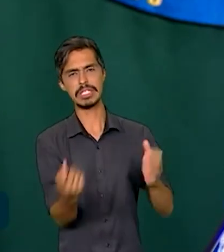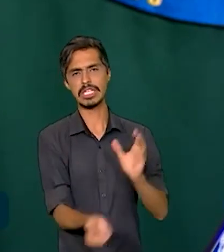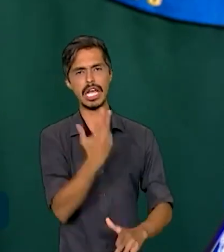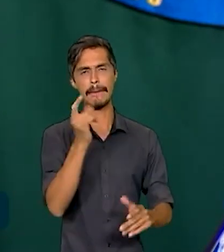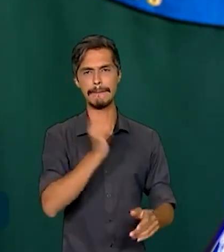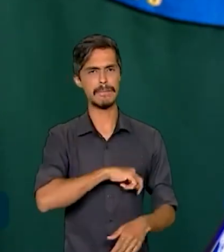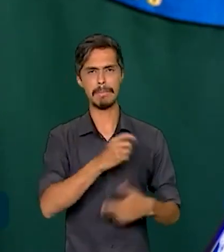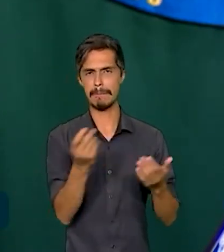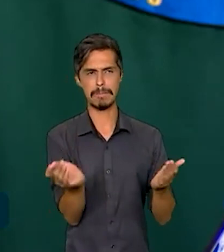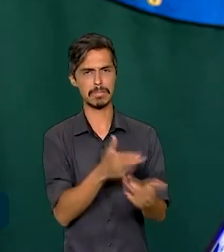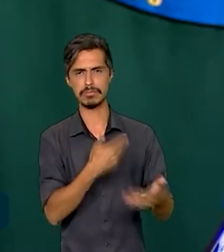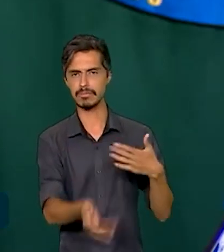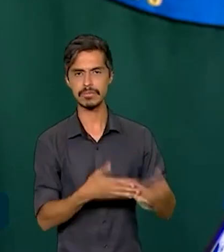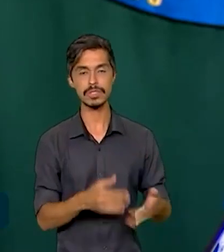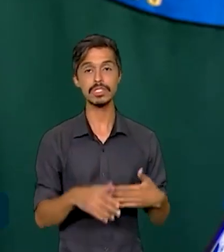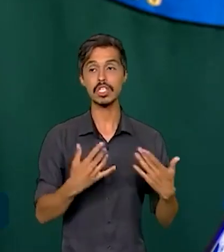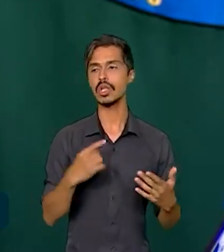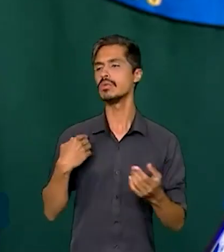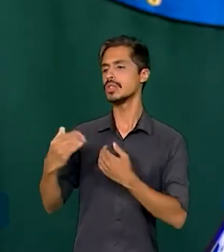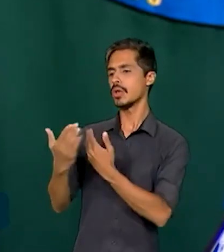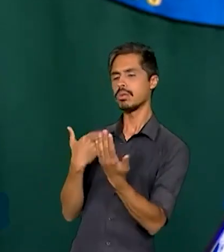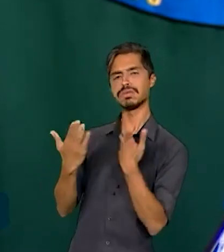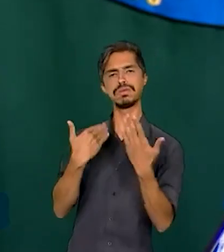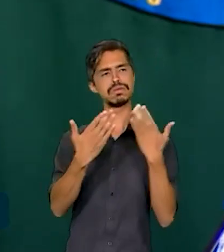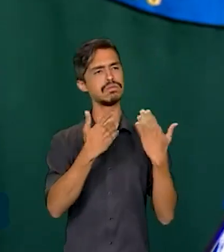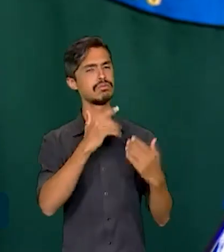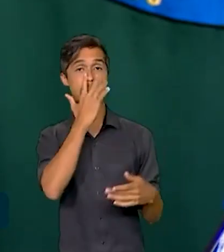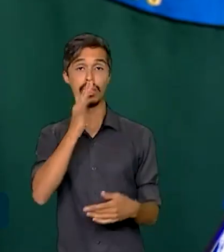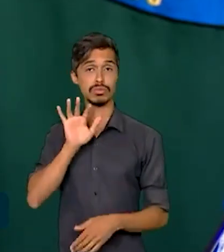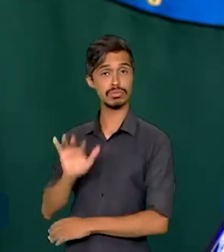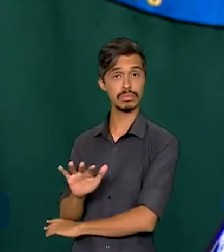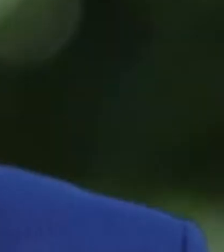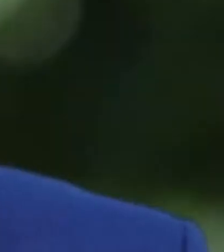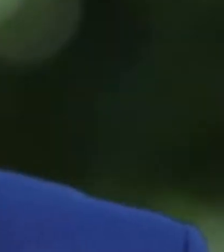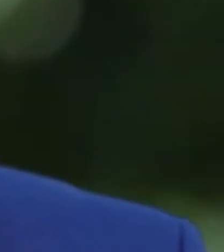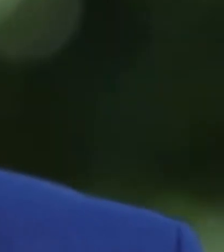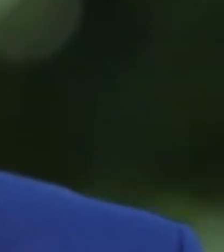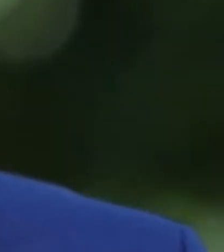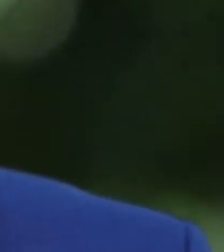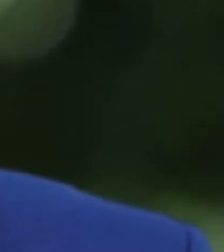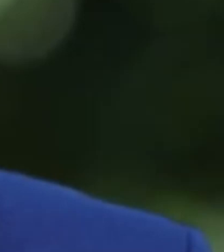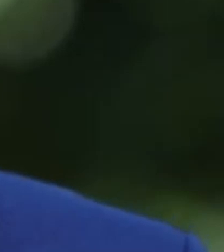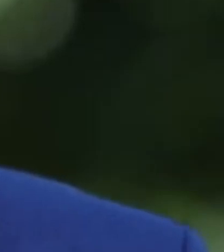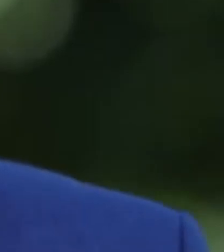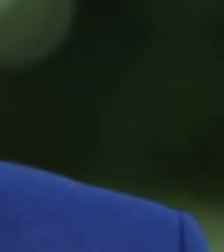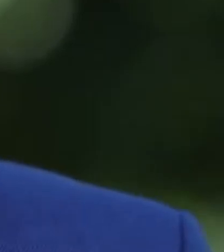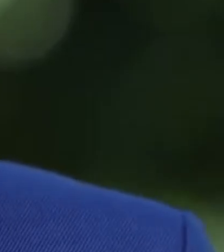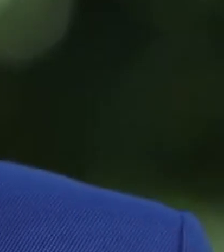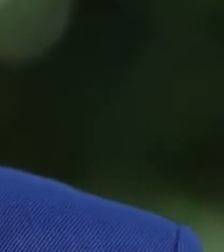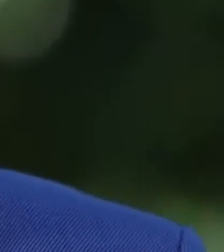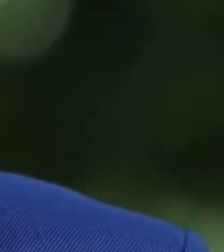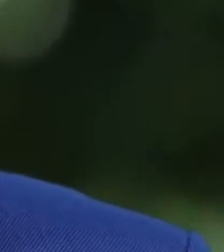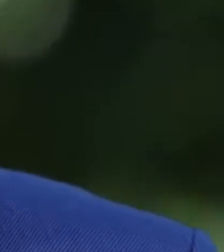caso fez Luiz Inácio Lula da Silva ser considerado persona não grata em terras israelenses, uma situação que gera crise